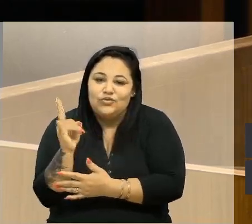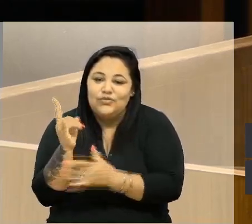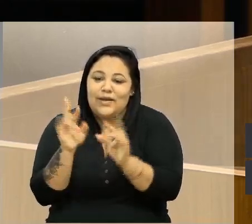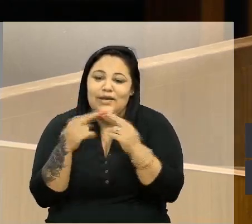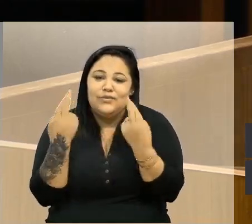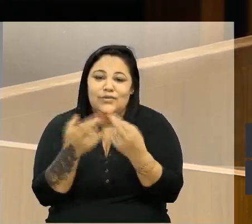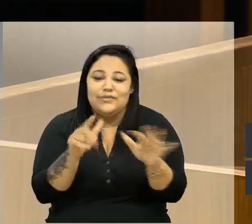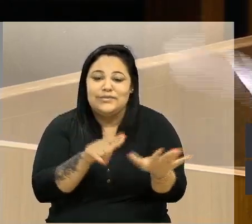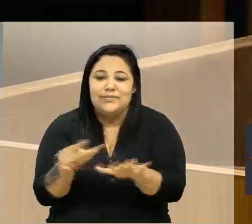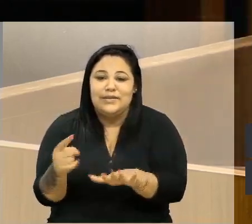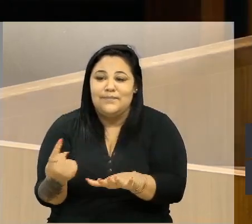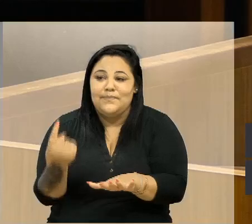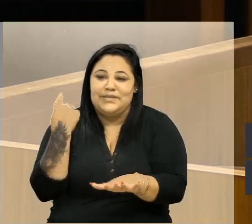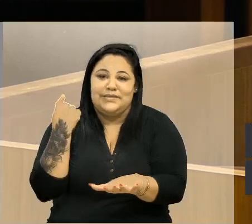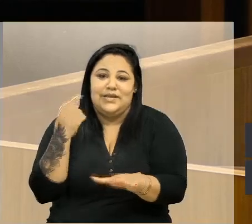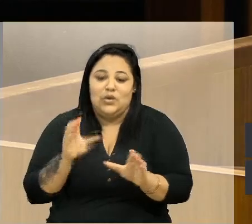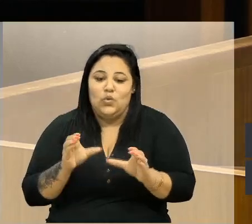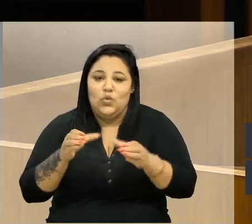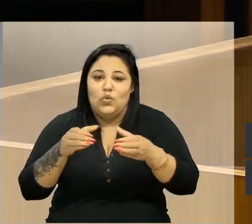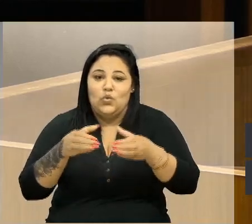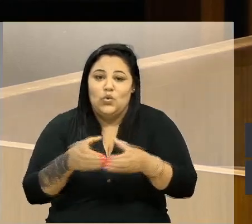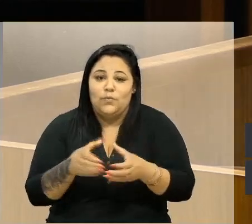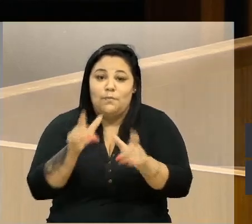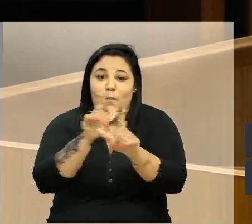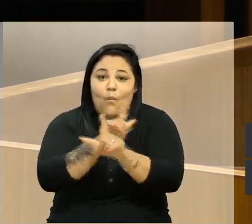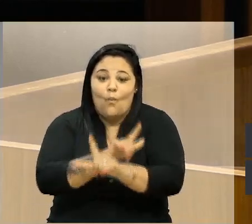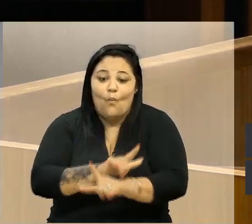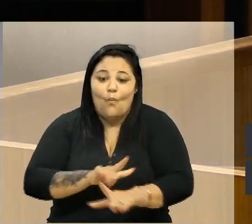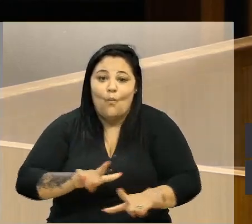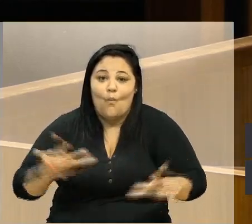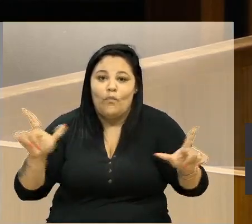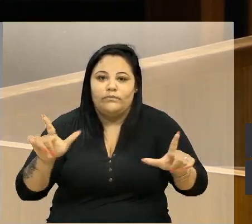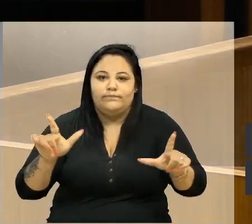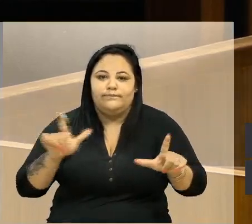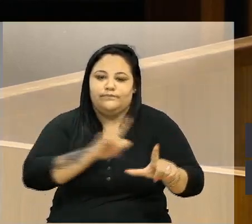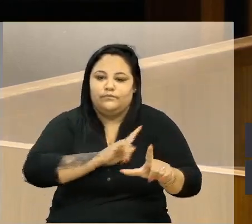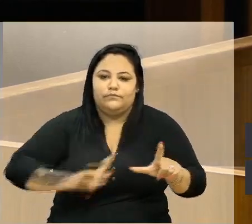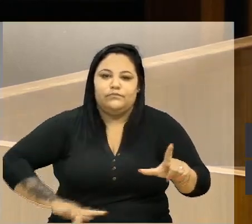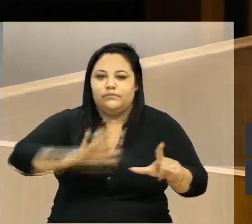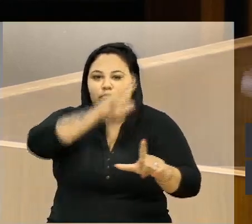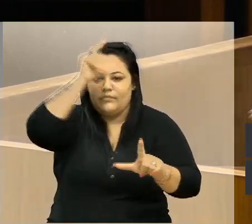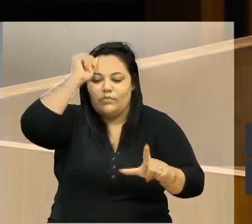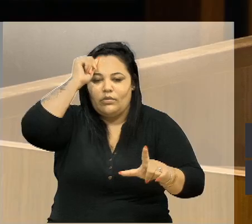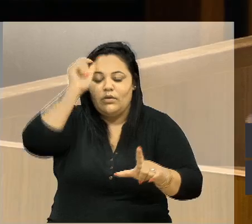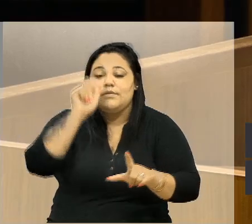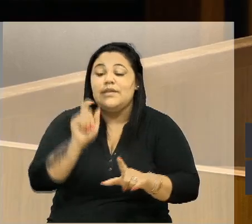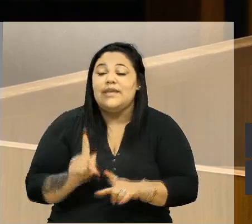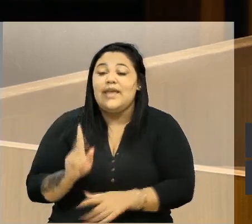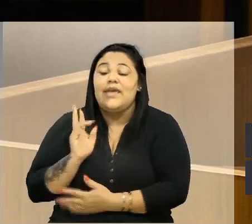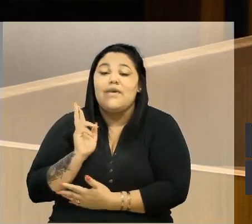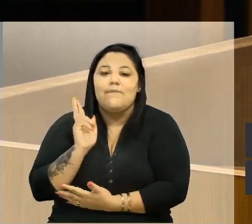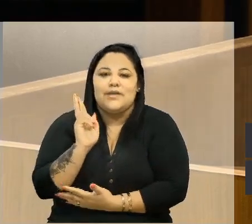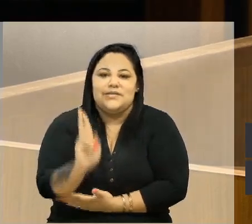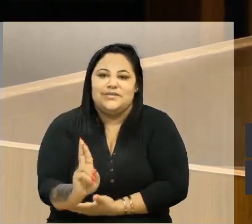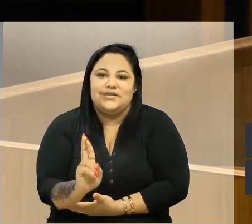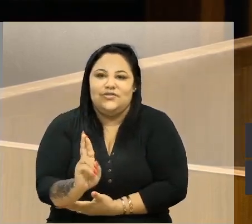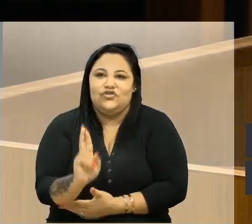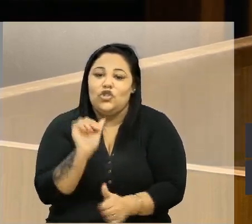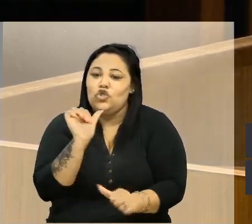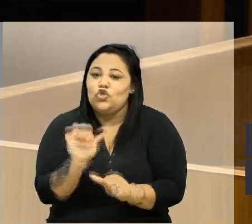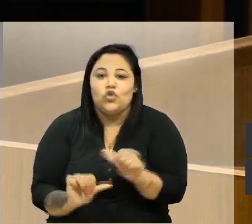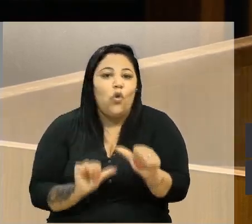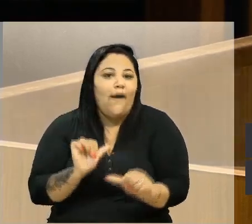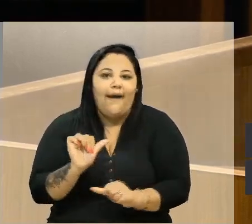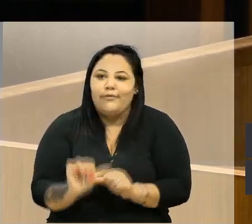o comitê está sendo esvaziado pelo governo municipal. Os representantes estão sendo trocados a